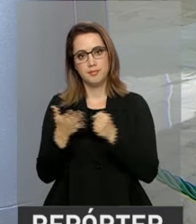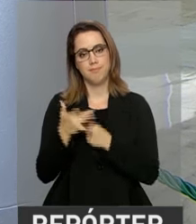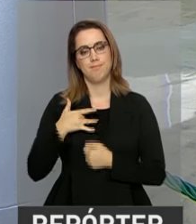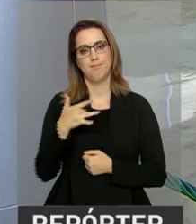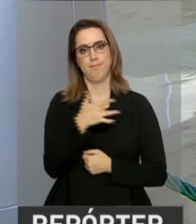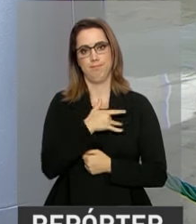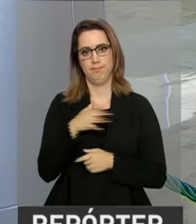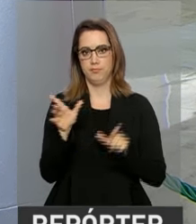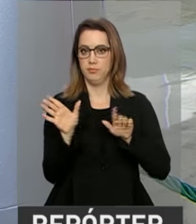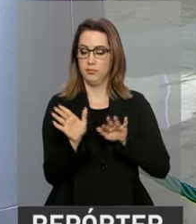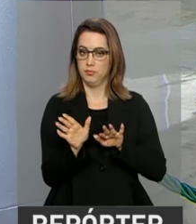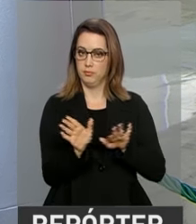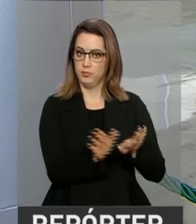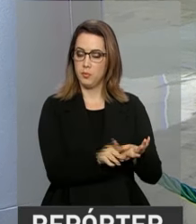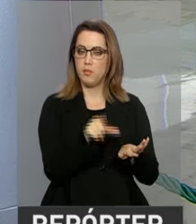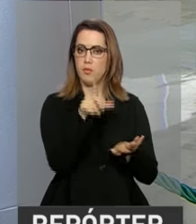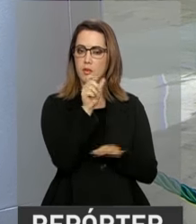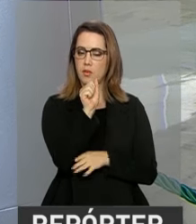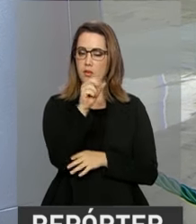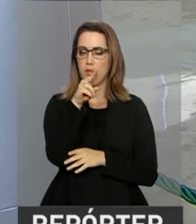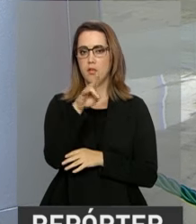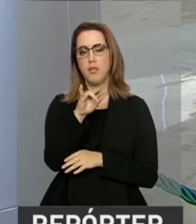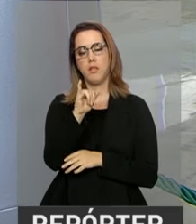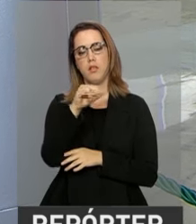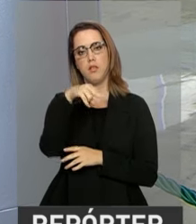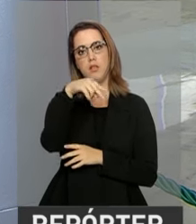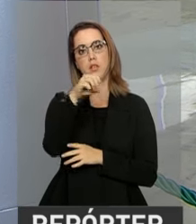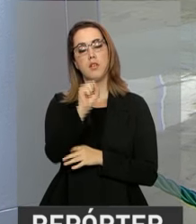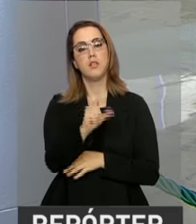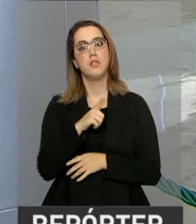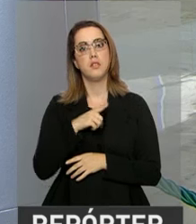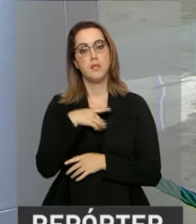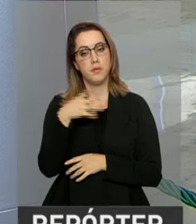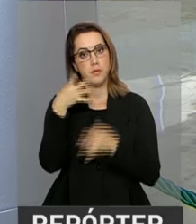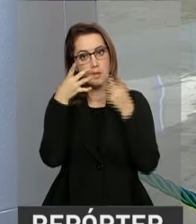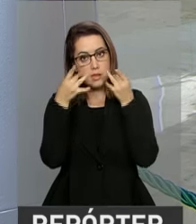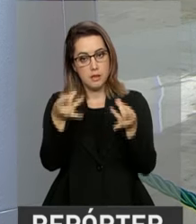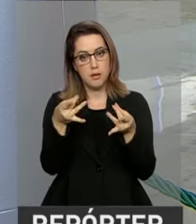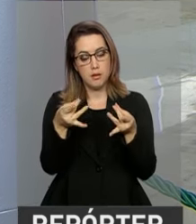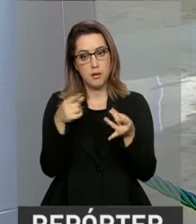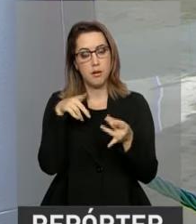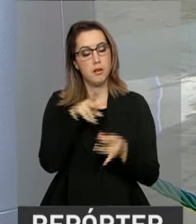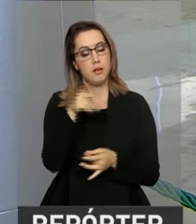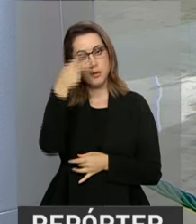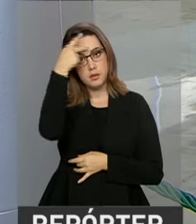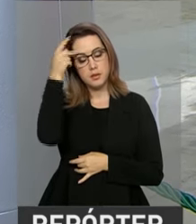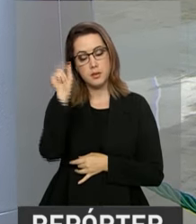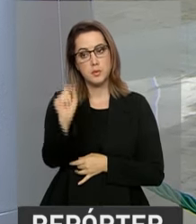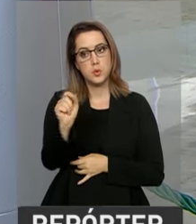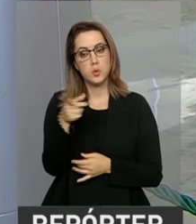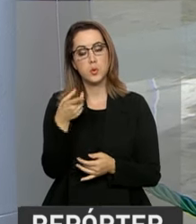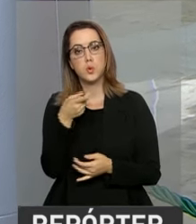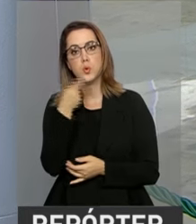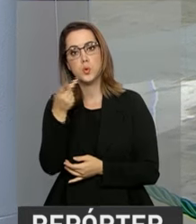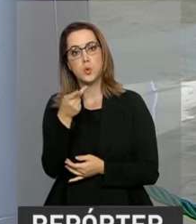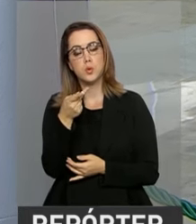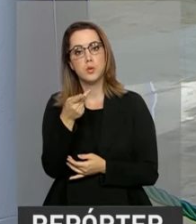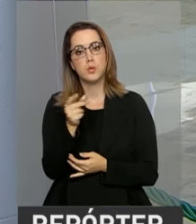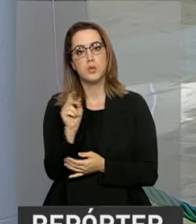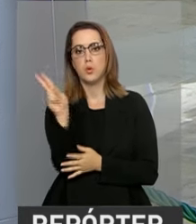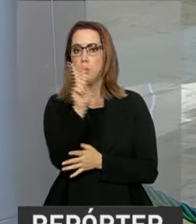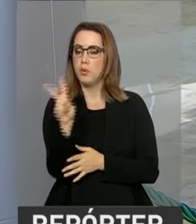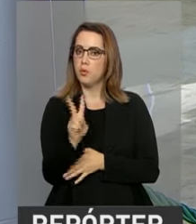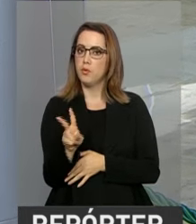Vigilância Sanitária Alerta aos consumidores para que prestem atenção nos valores cobrados da vacina